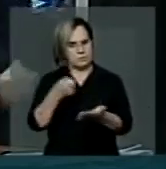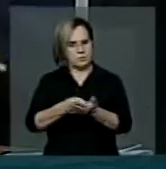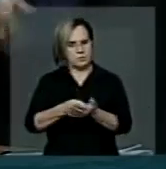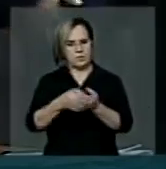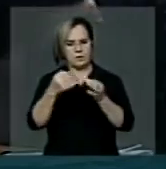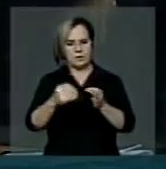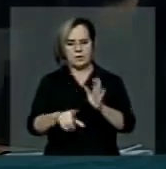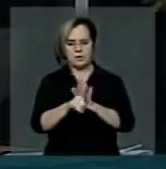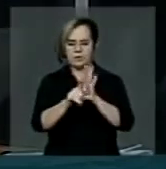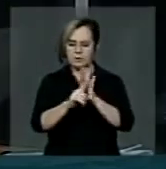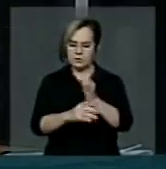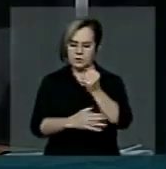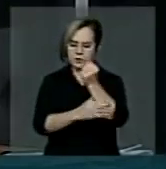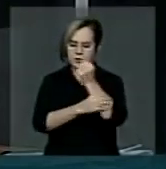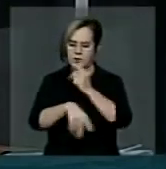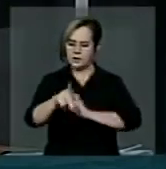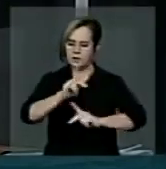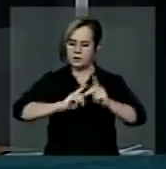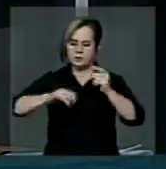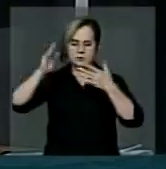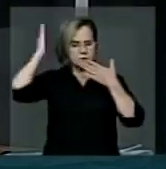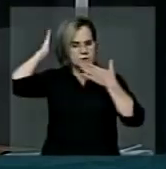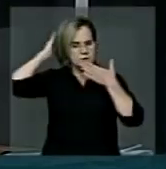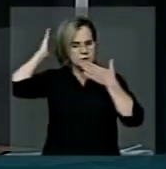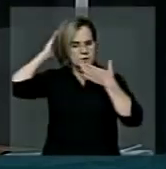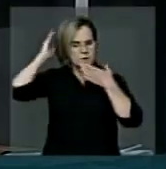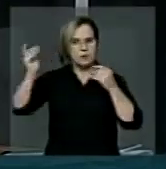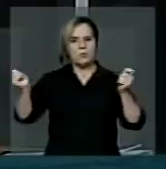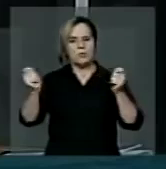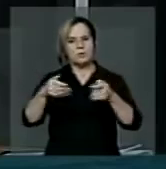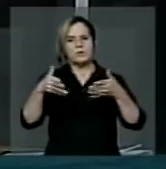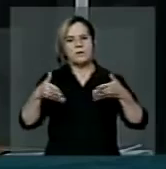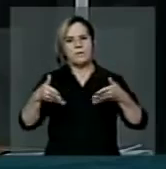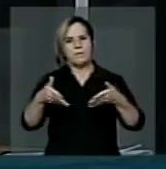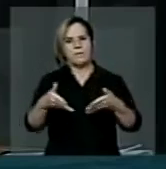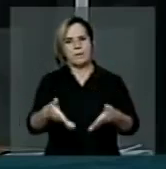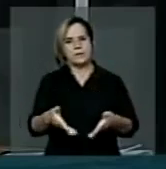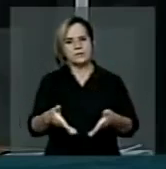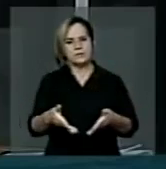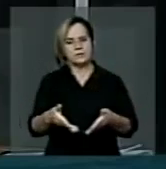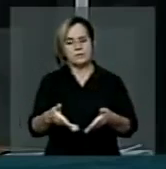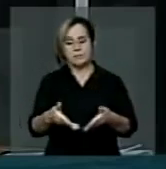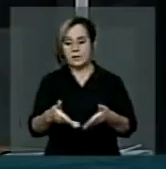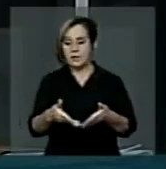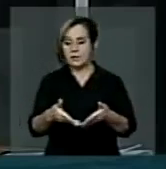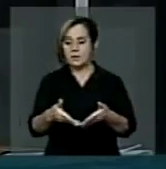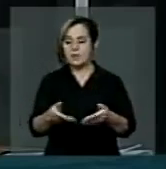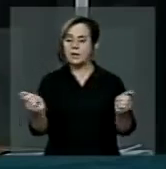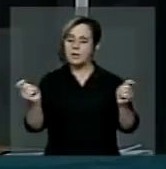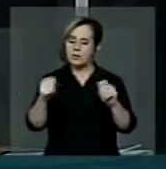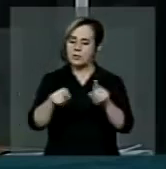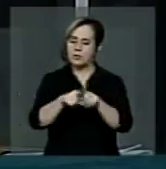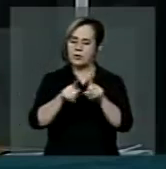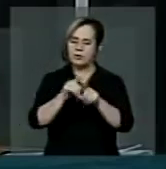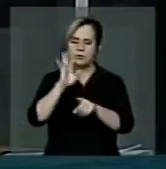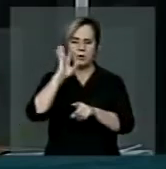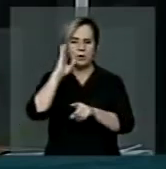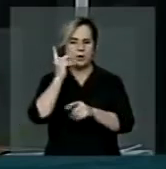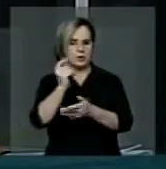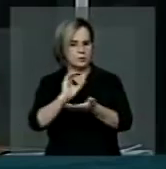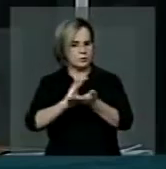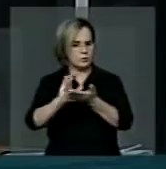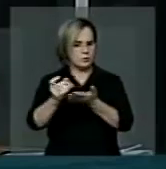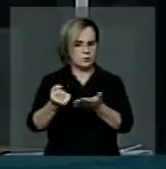de garantir aos povos indígenas a participação bastante para que possam determinar a reparação